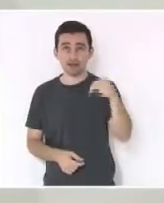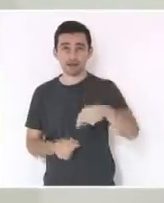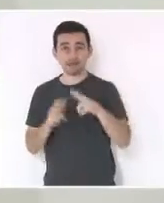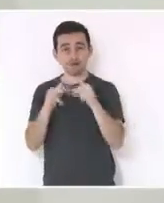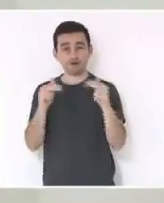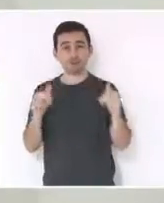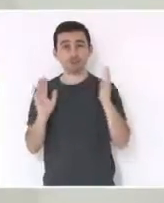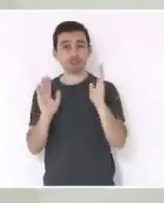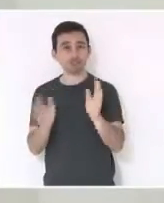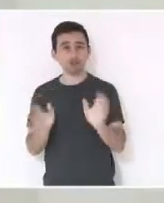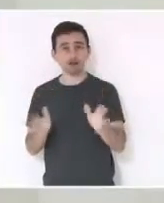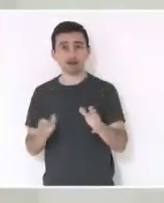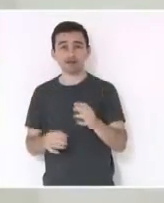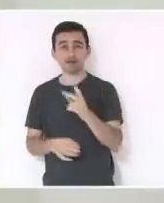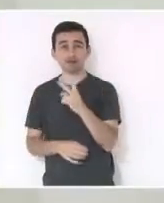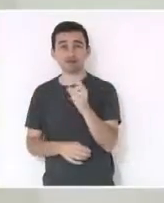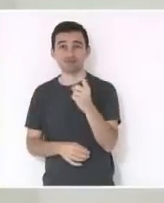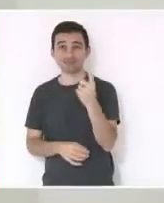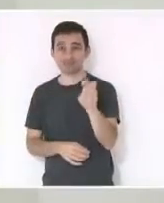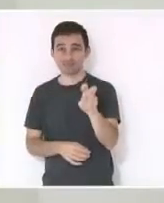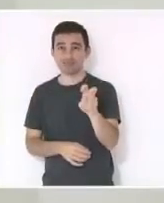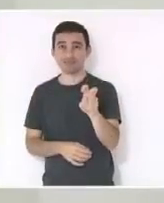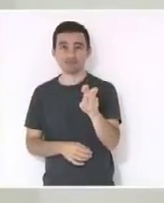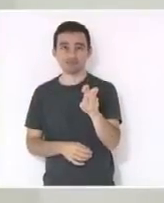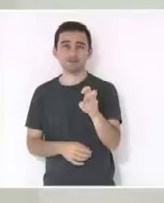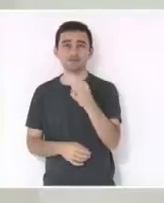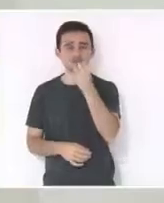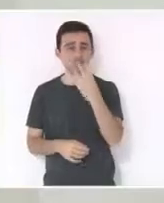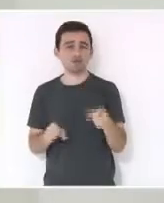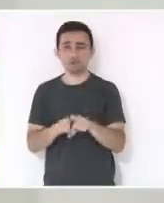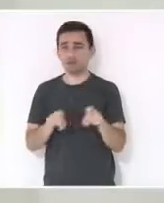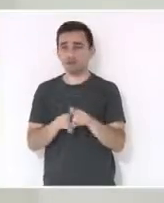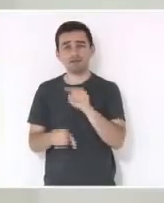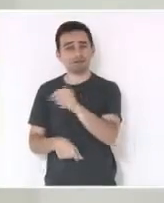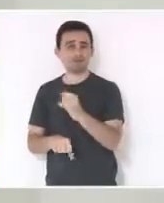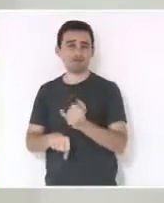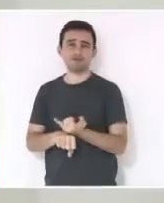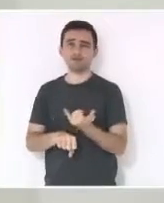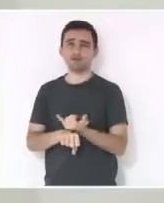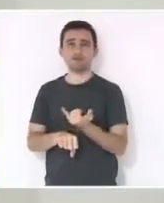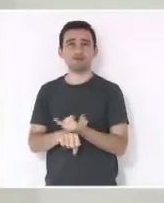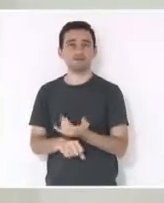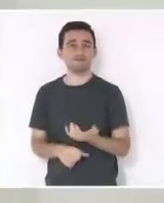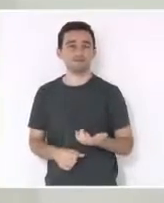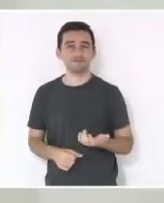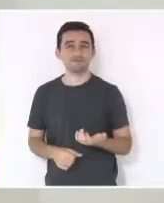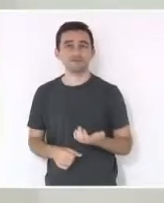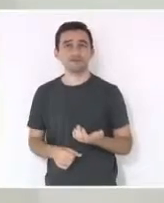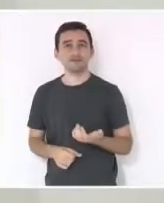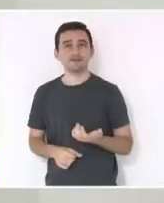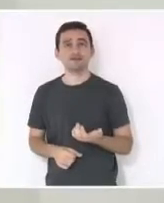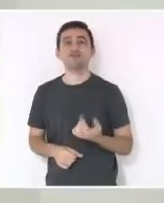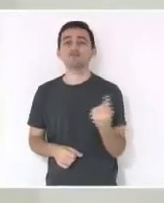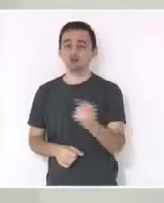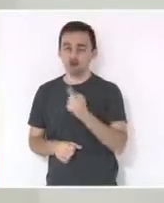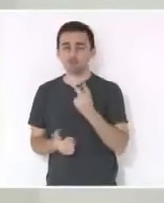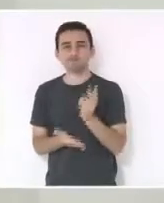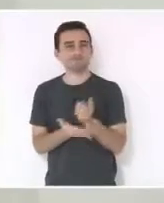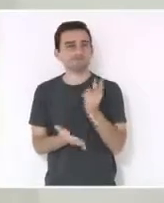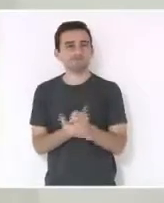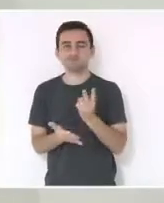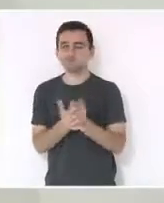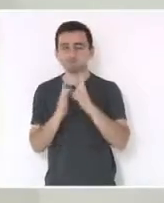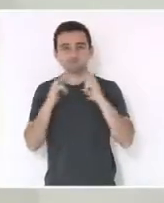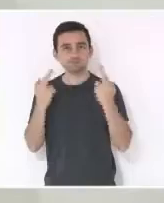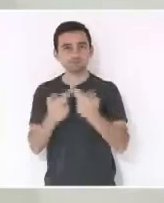existe 2015 é bom também para a cidade de joinville e aí nós vamos manter a audiência pública porque nós